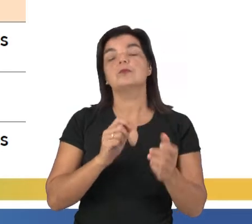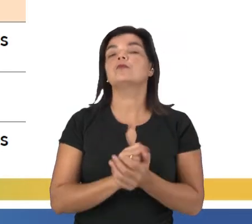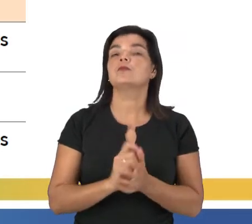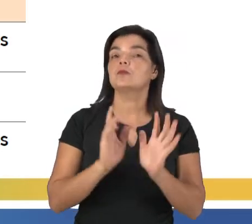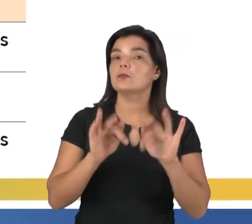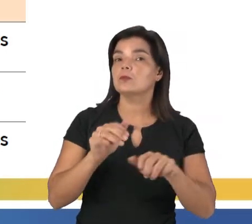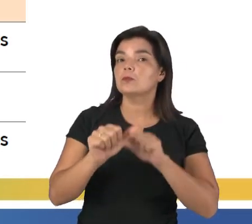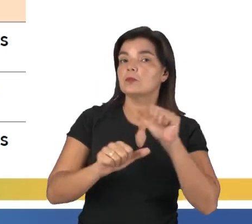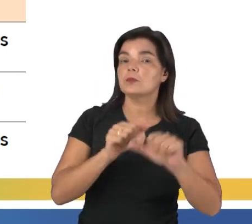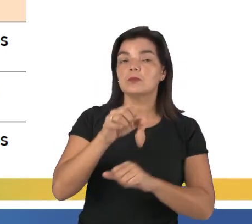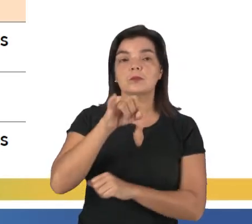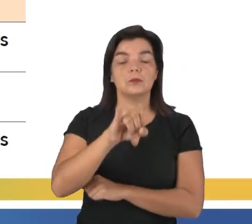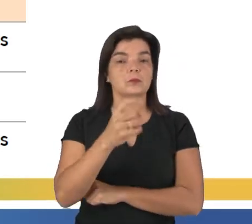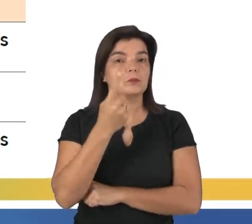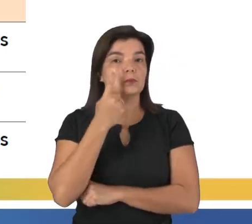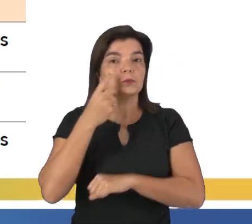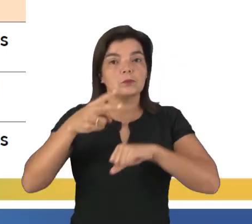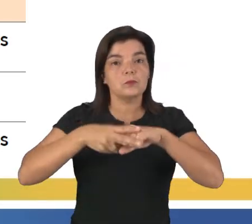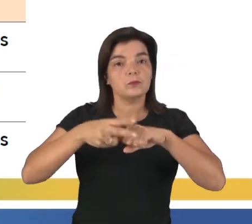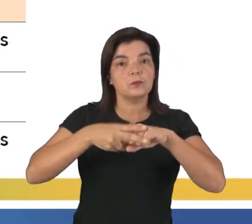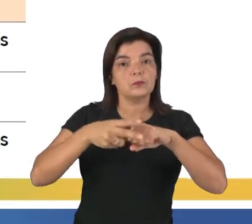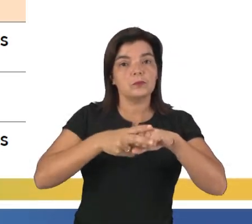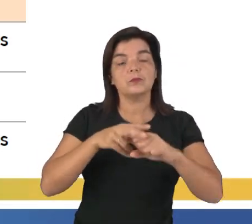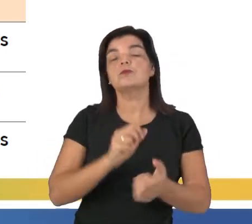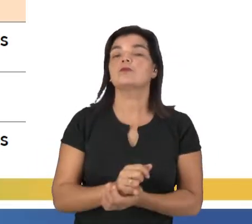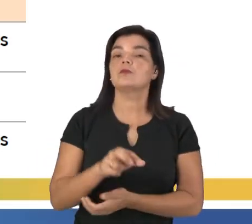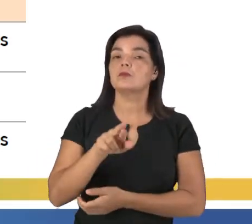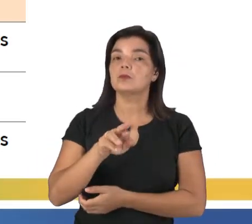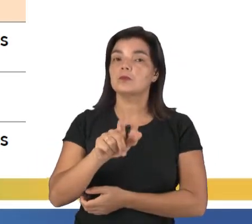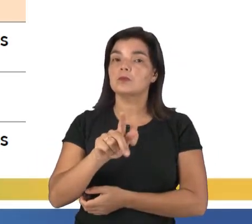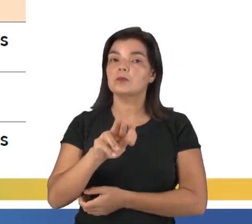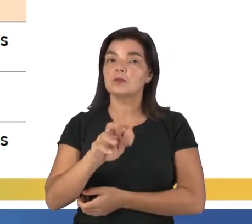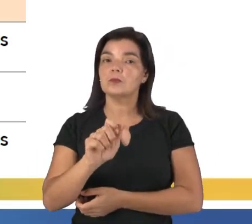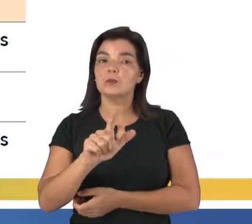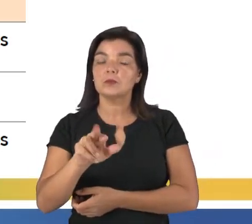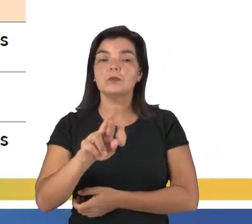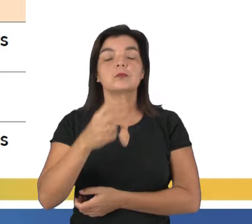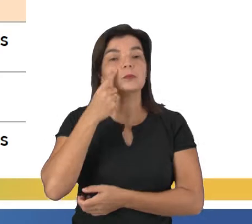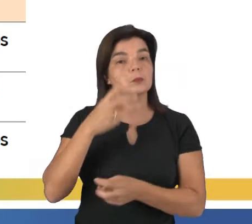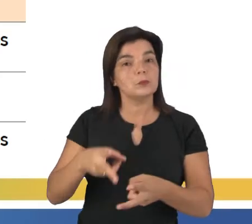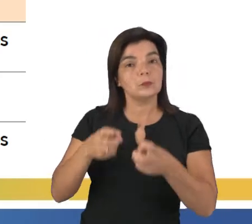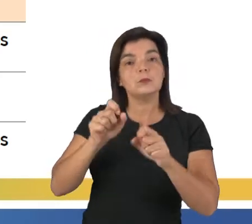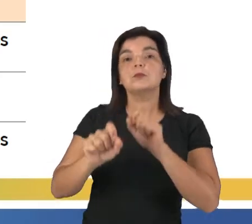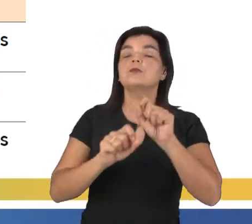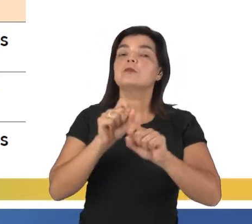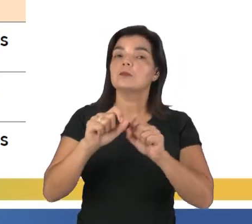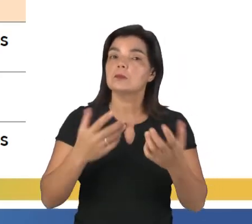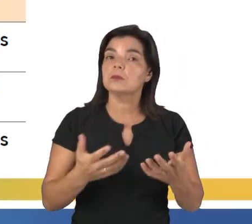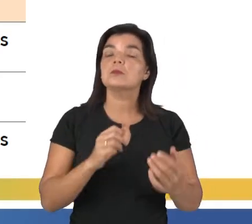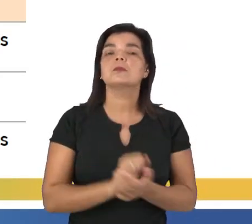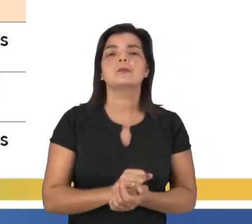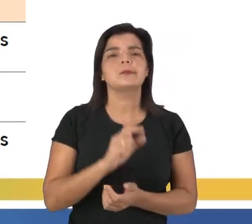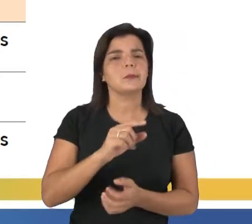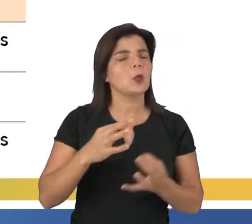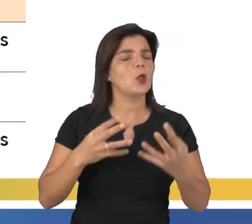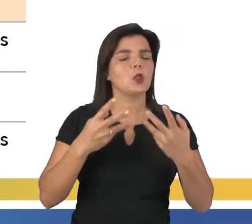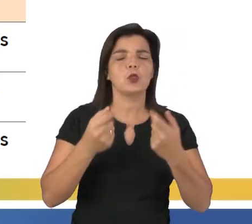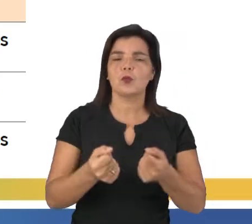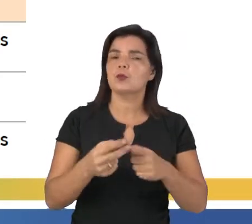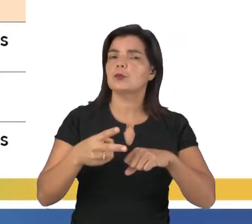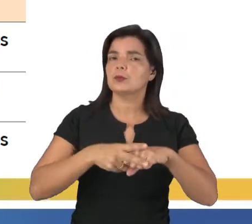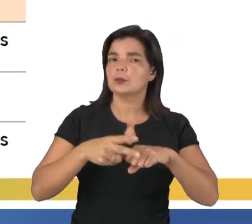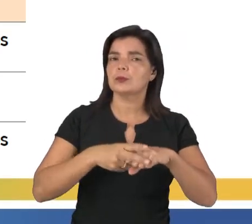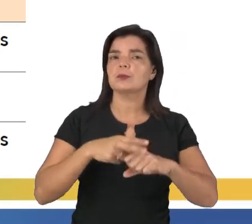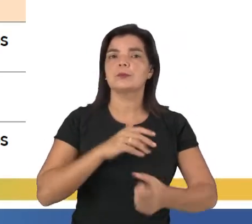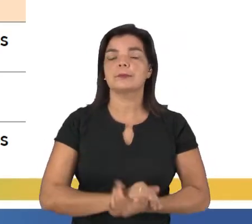decinências. Então, se você pegar um verbo regular, e sacar o radical, você pode colocar aquelas decinências ali que vale para todos os